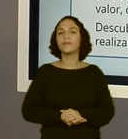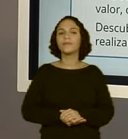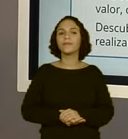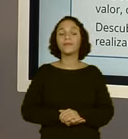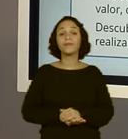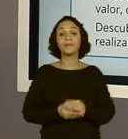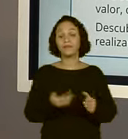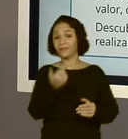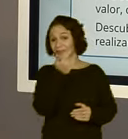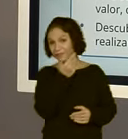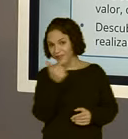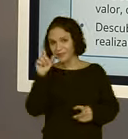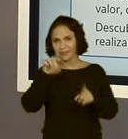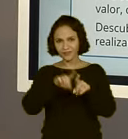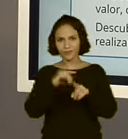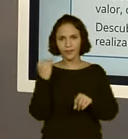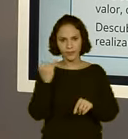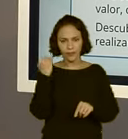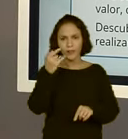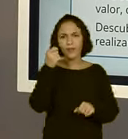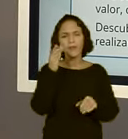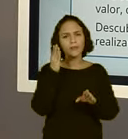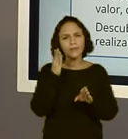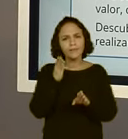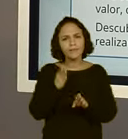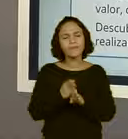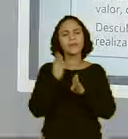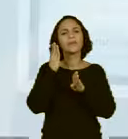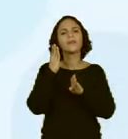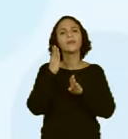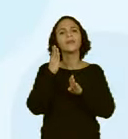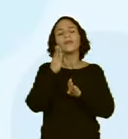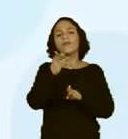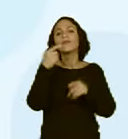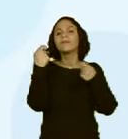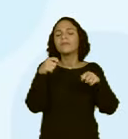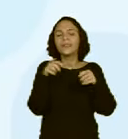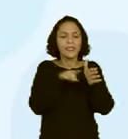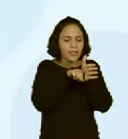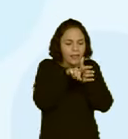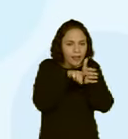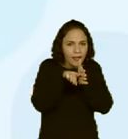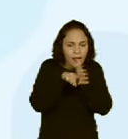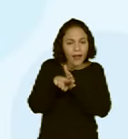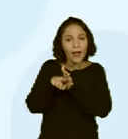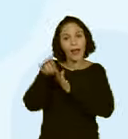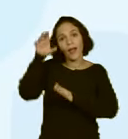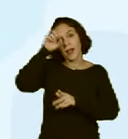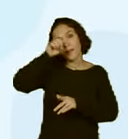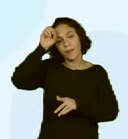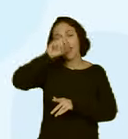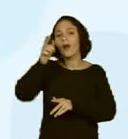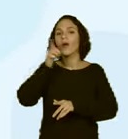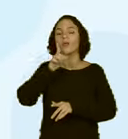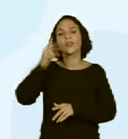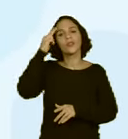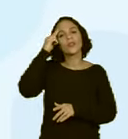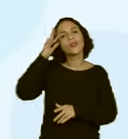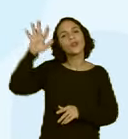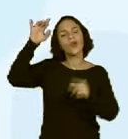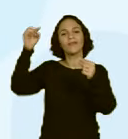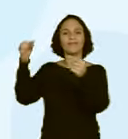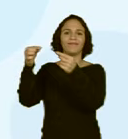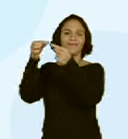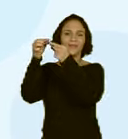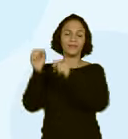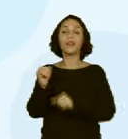E a outra coisa importante é você descobrir o que você precisa pesquisar ou aprender para realizar o seu sonho. Como a